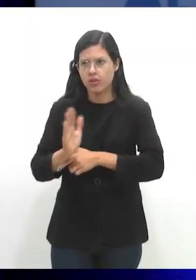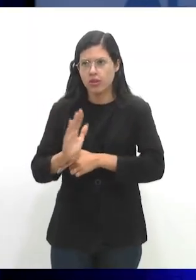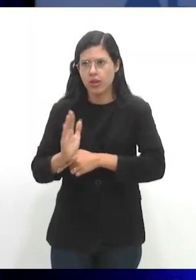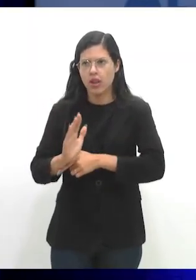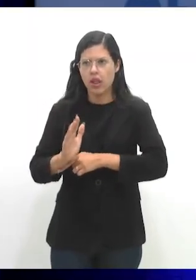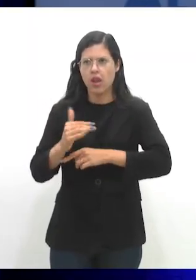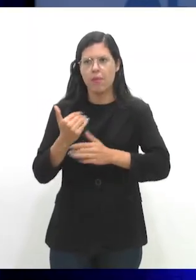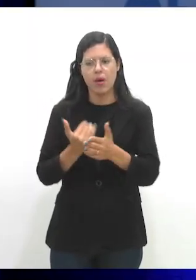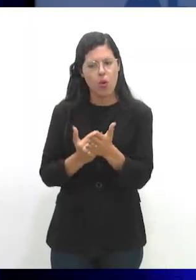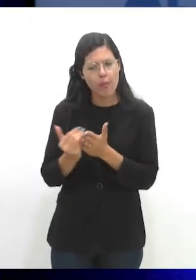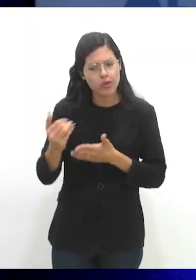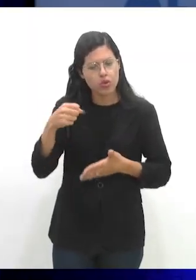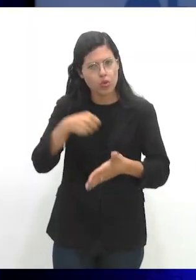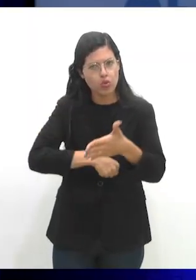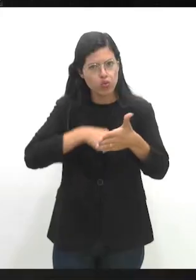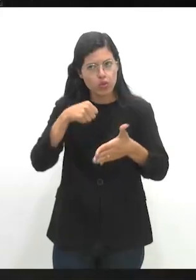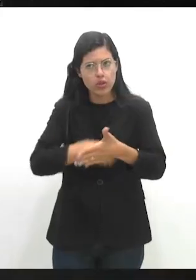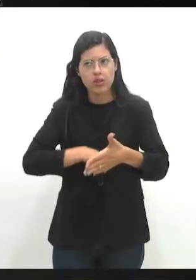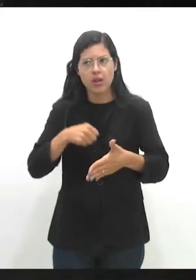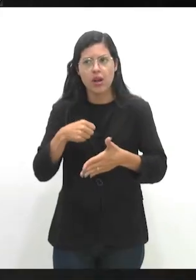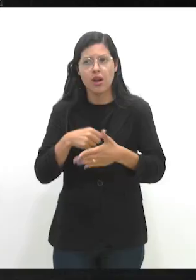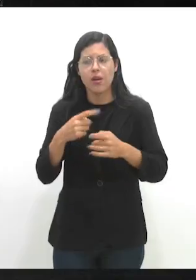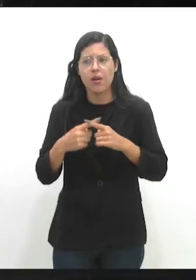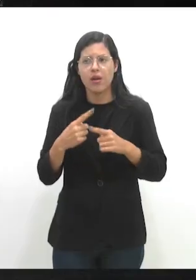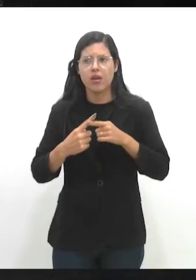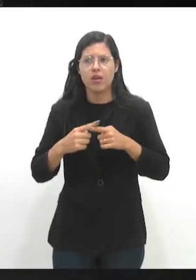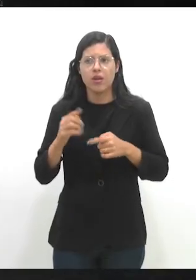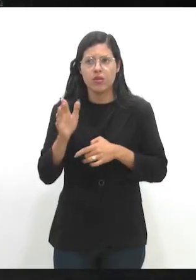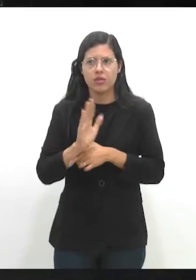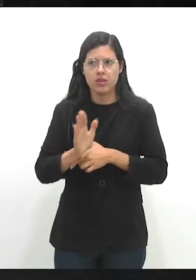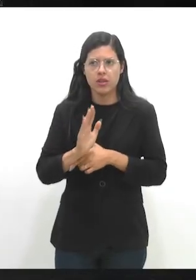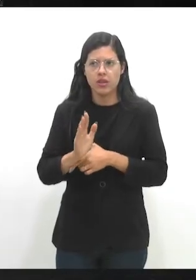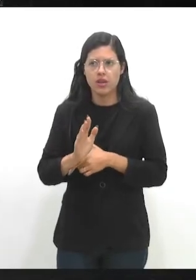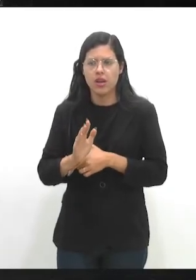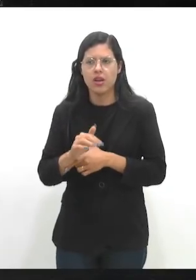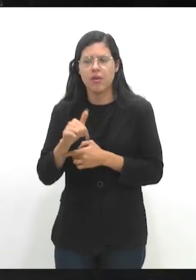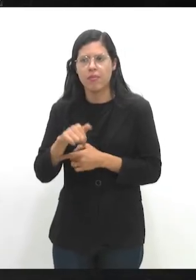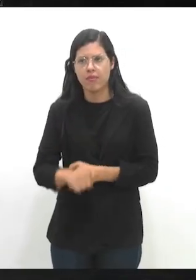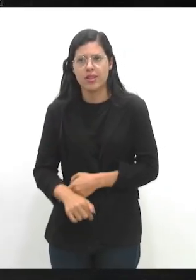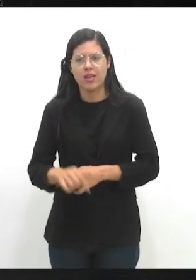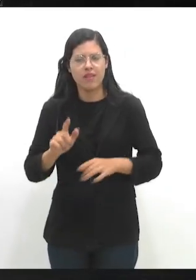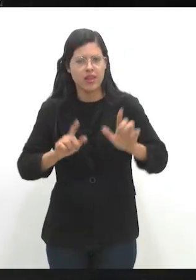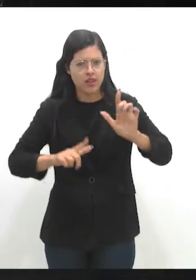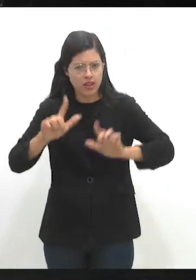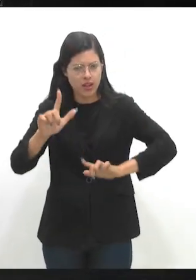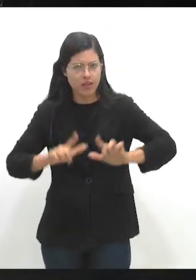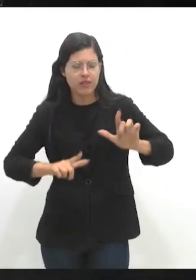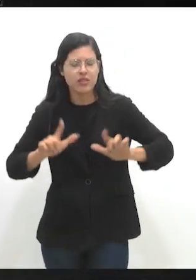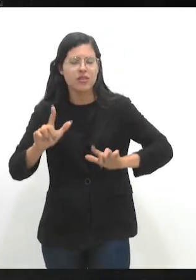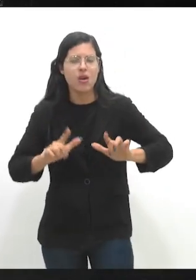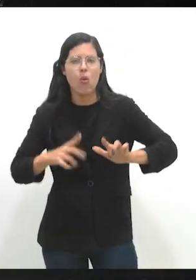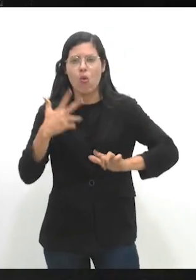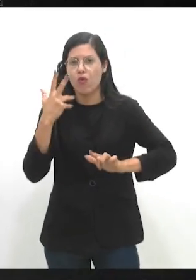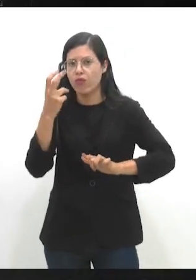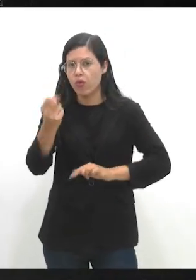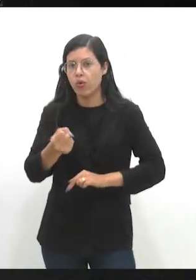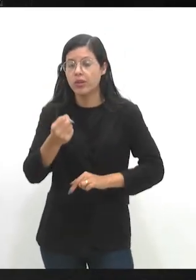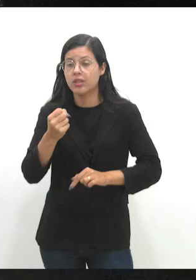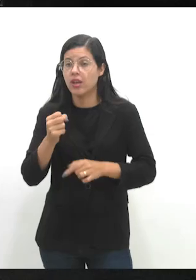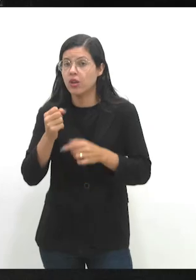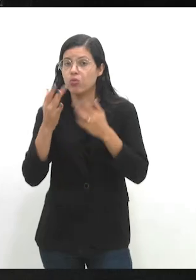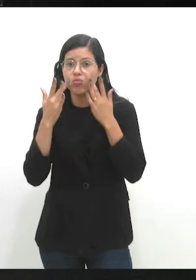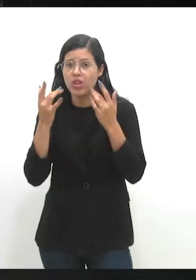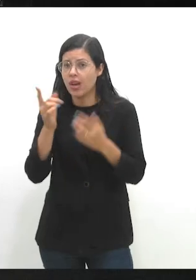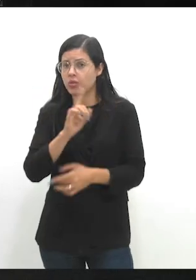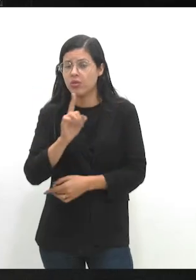cinema começou a lutar muito, porque o cinema passou a existir no streaming, na televisão, com muita força, e